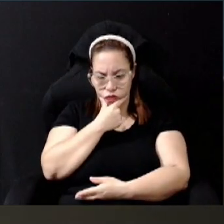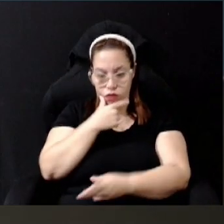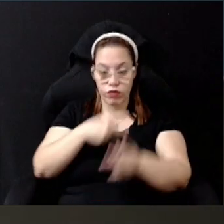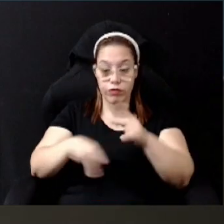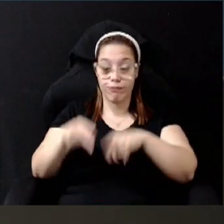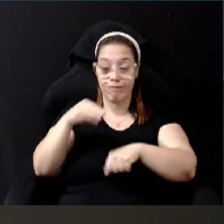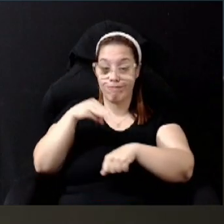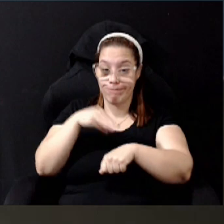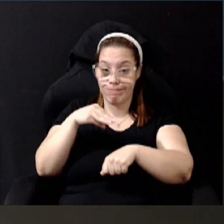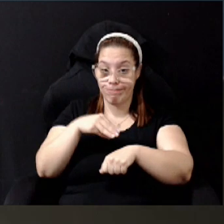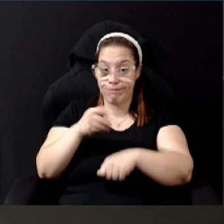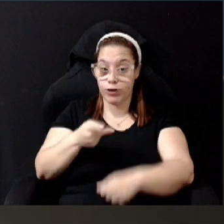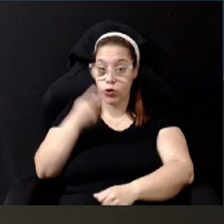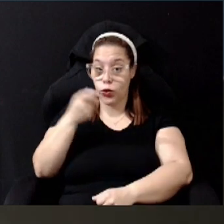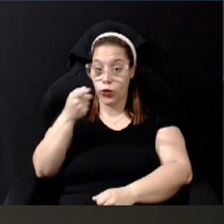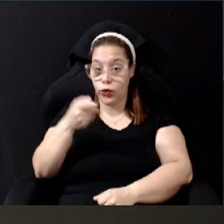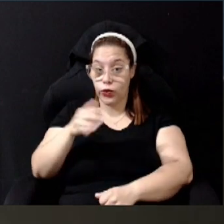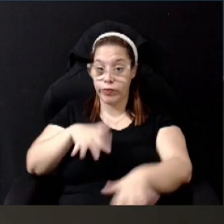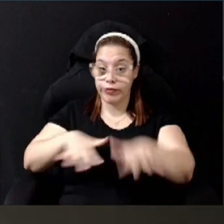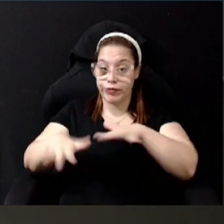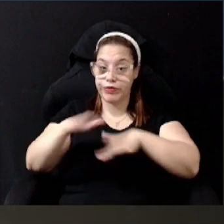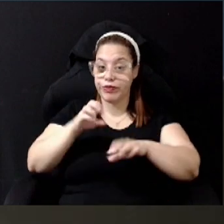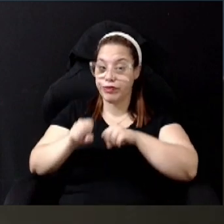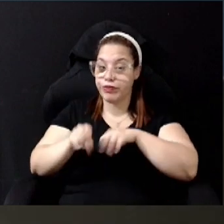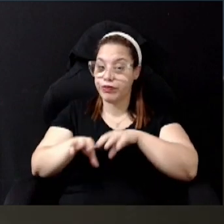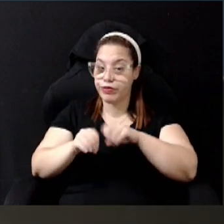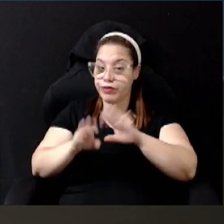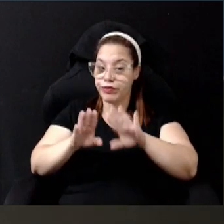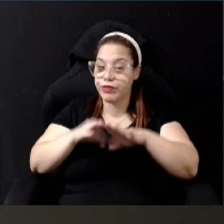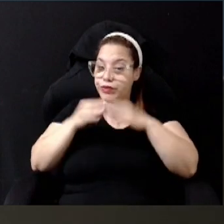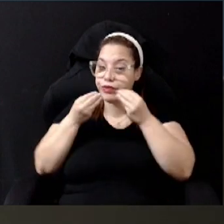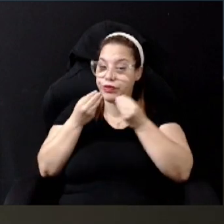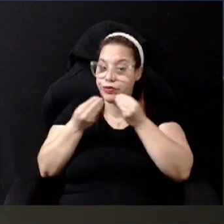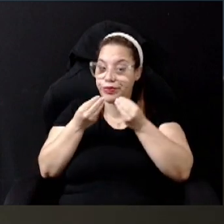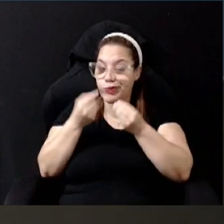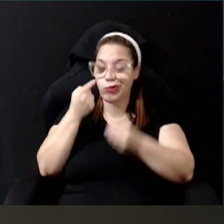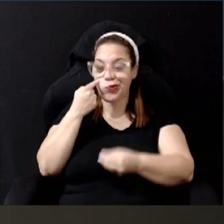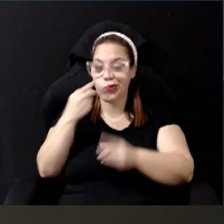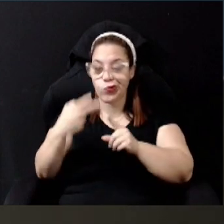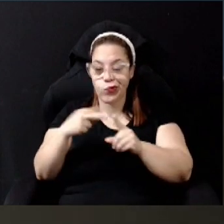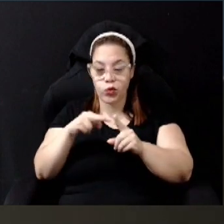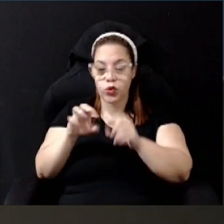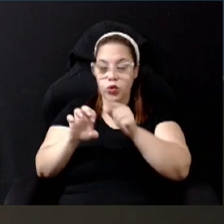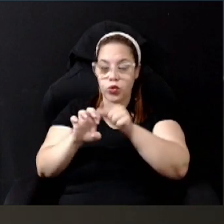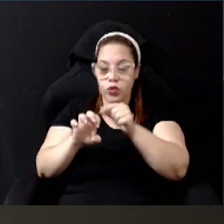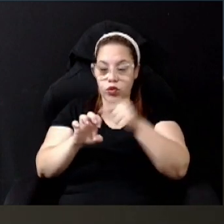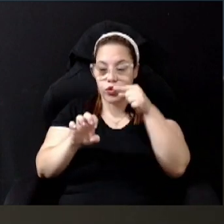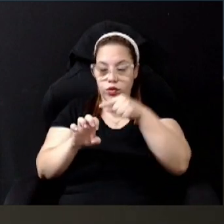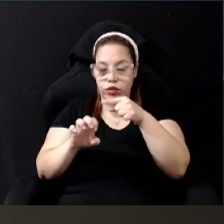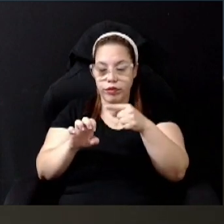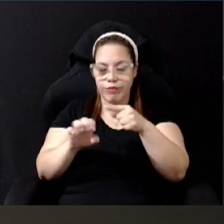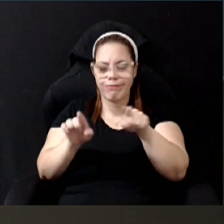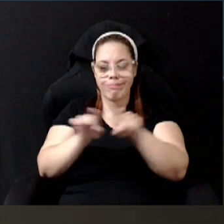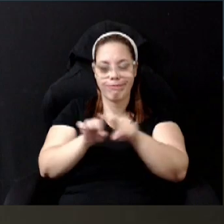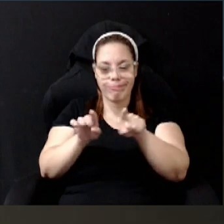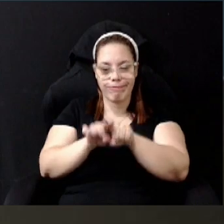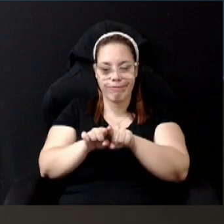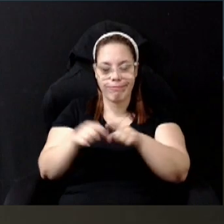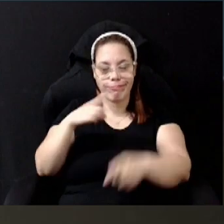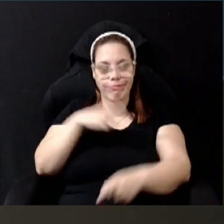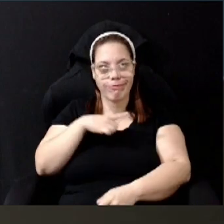você fala na área da educação, como que você se analisa como empreendedora, empresária e também tendo essa visão